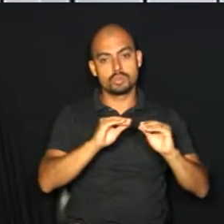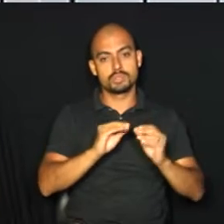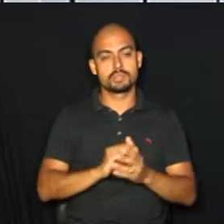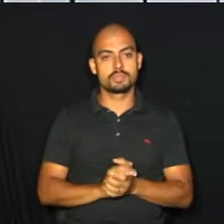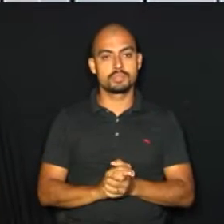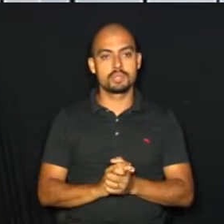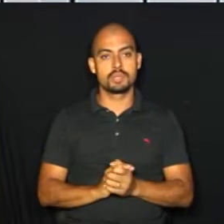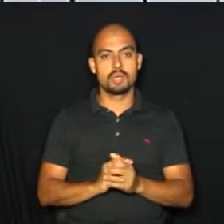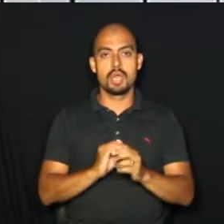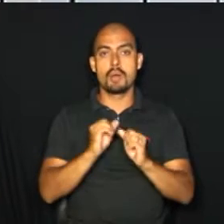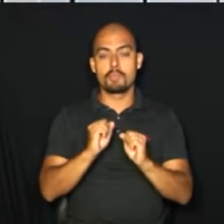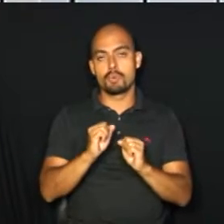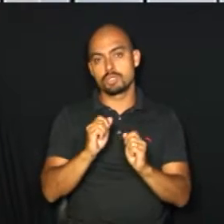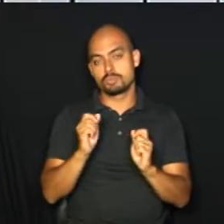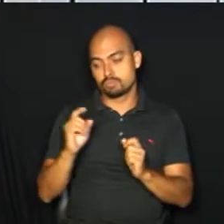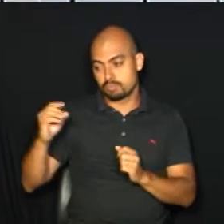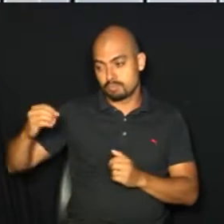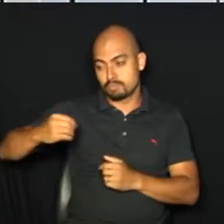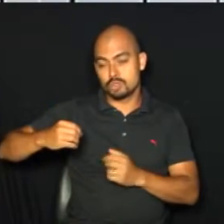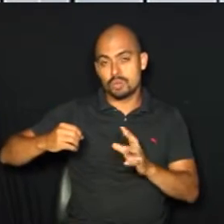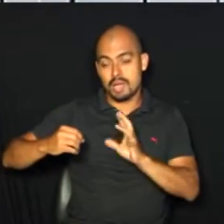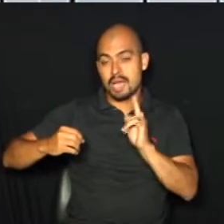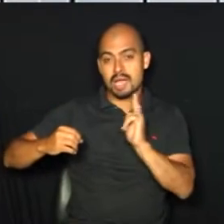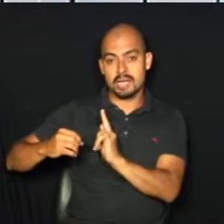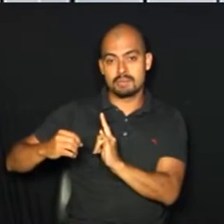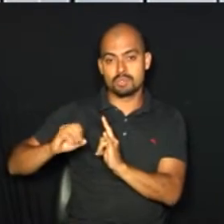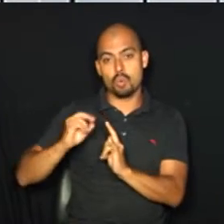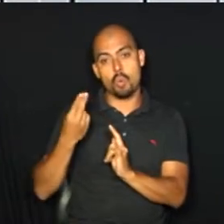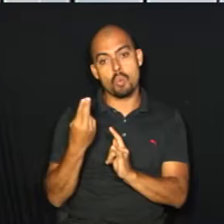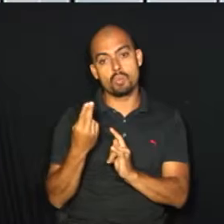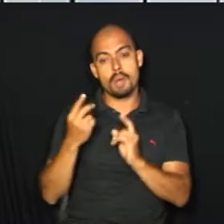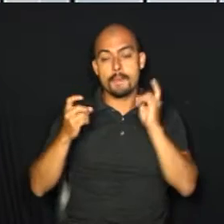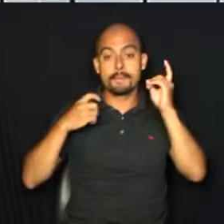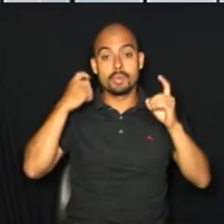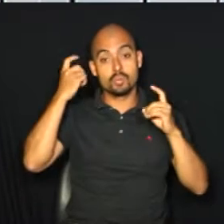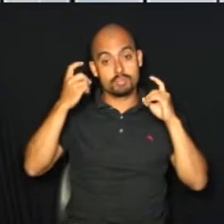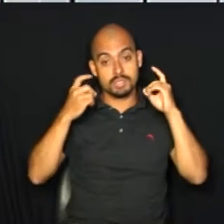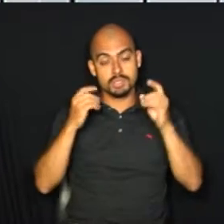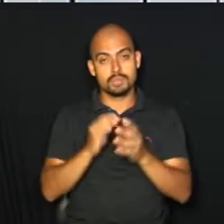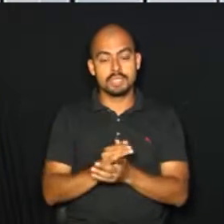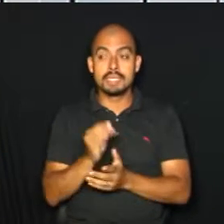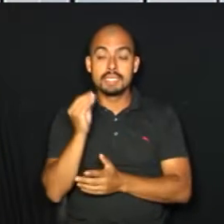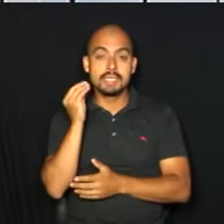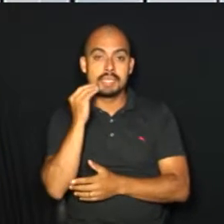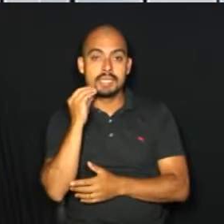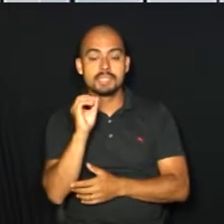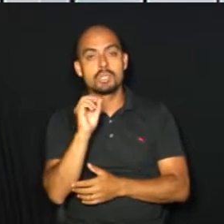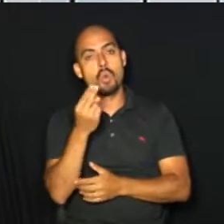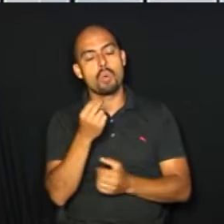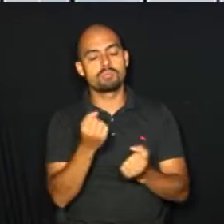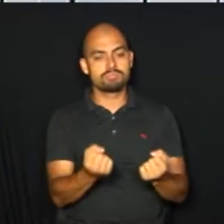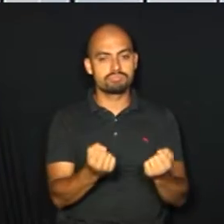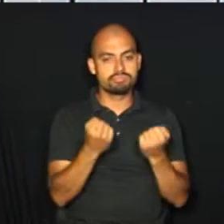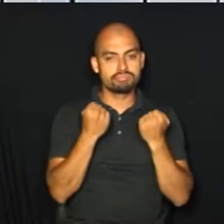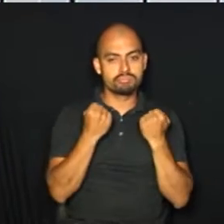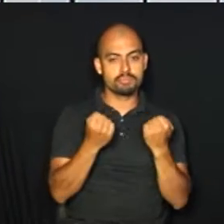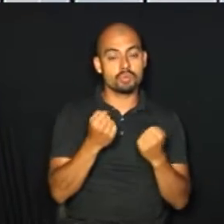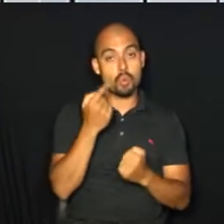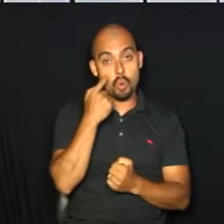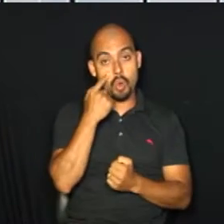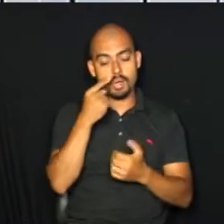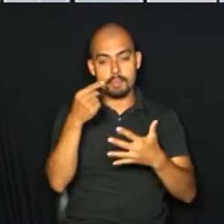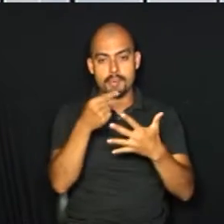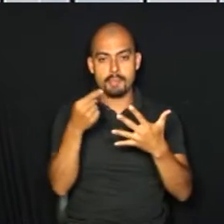estamos ao lado de quem amamos ou quando estamos preocupados durante um teste ou uma atividade física então